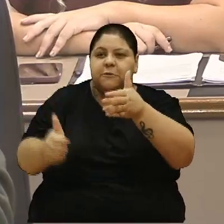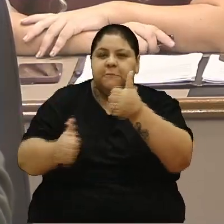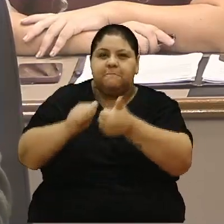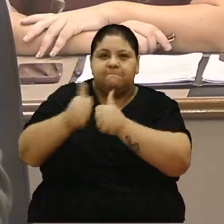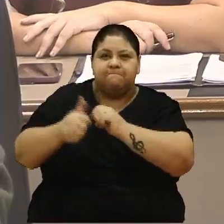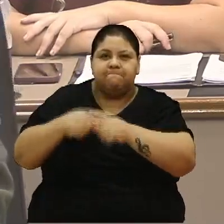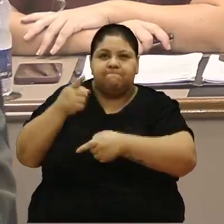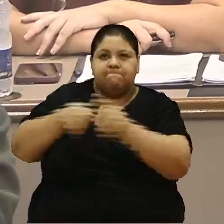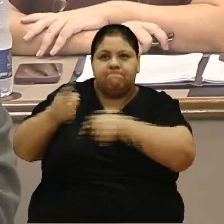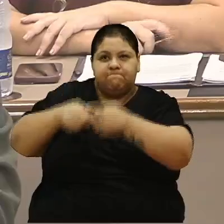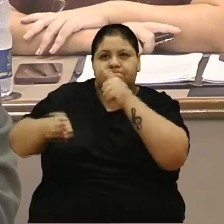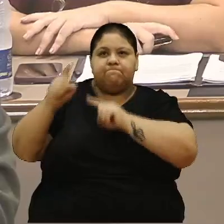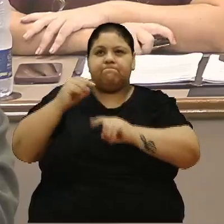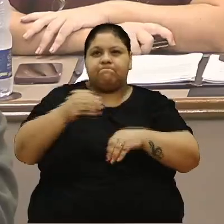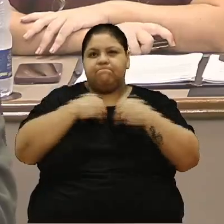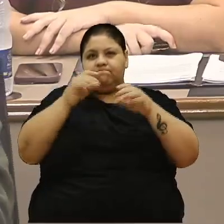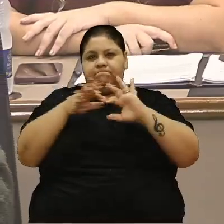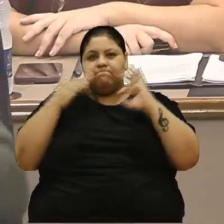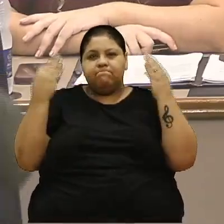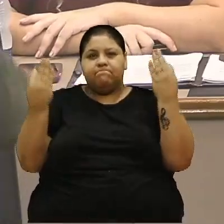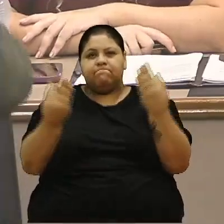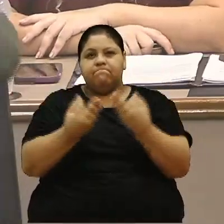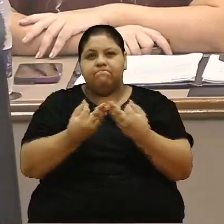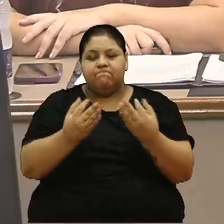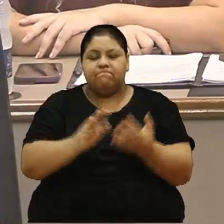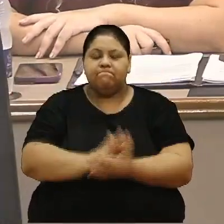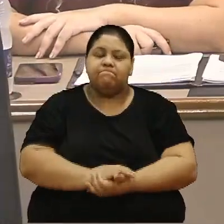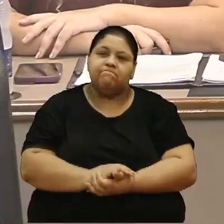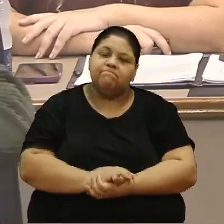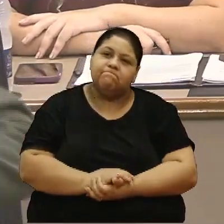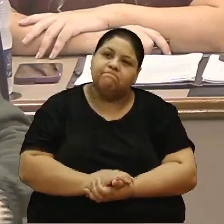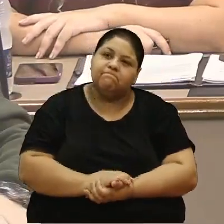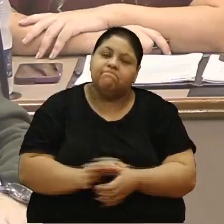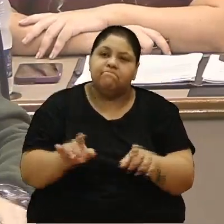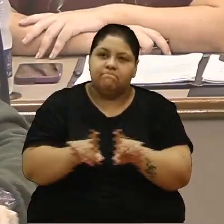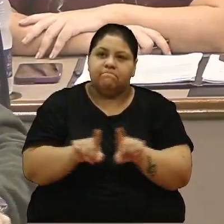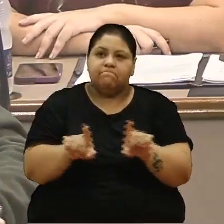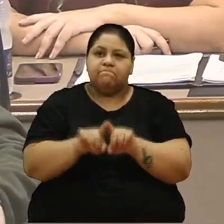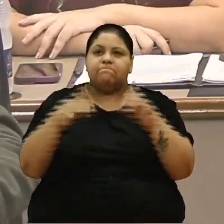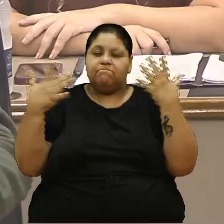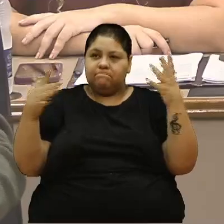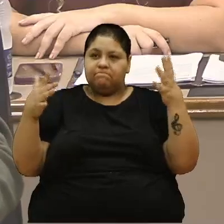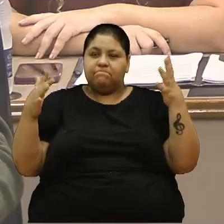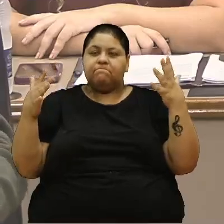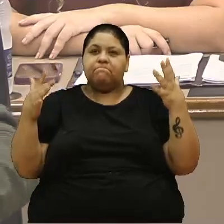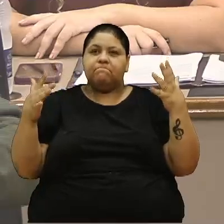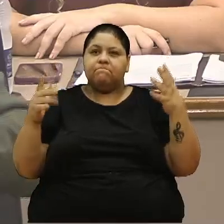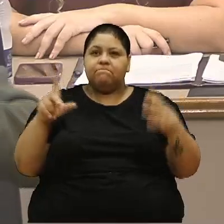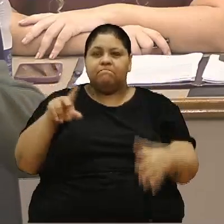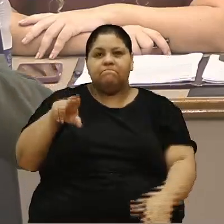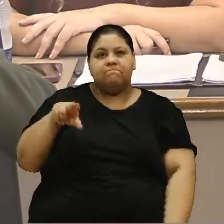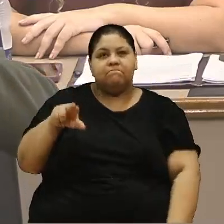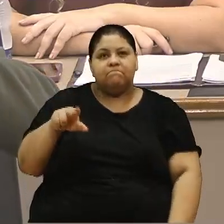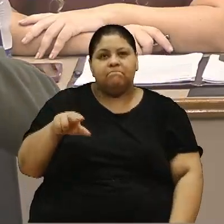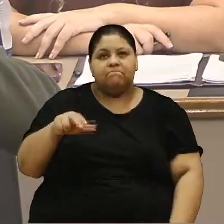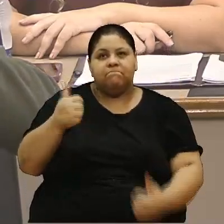sentimentos à família, então, e à família física, né? E quero parabenizar hoje também a irmã da nossa